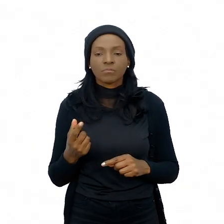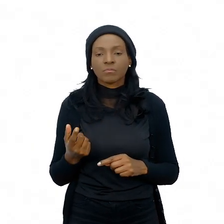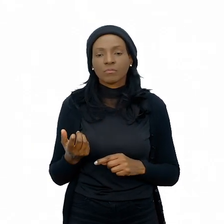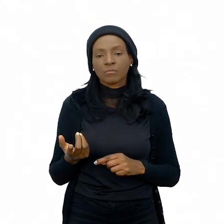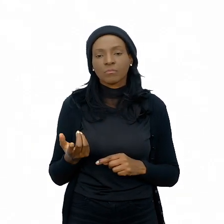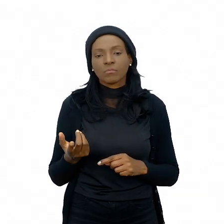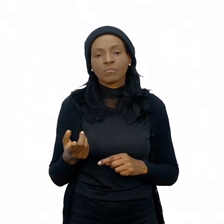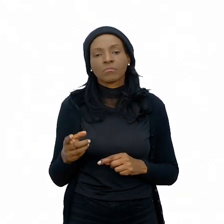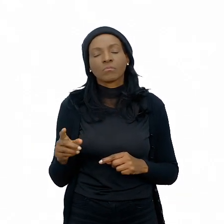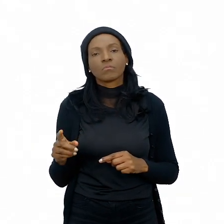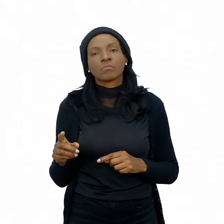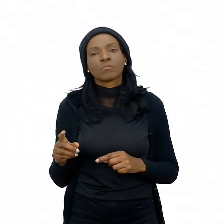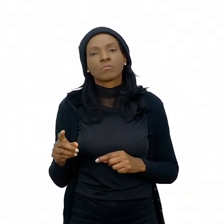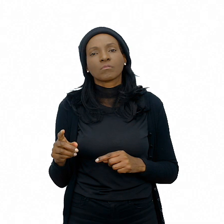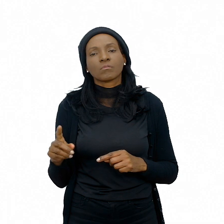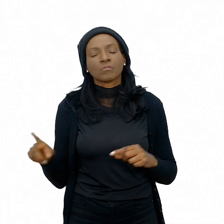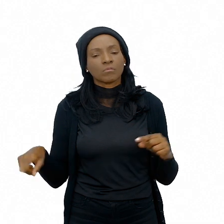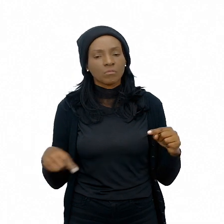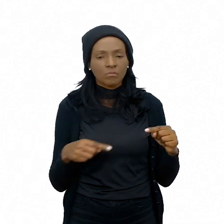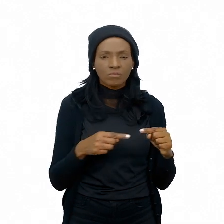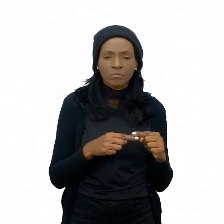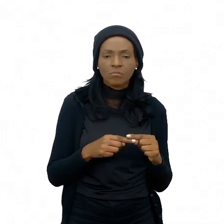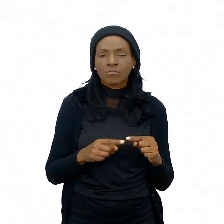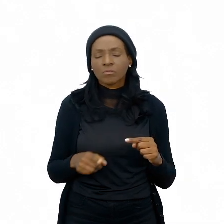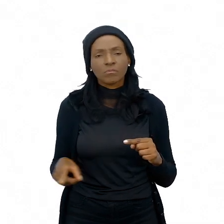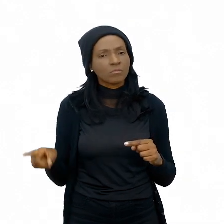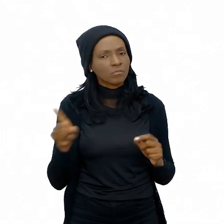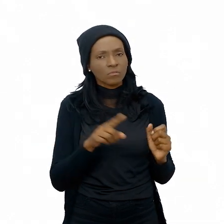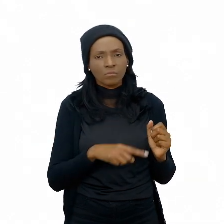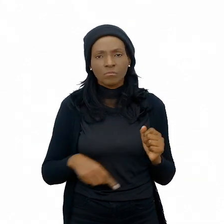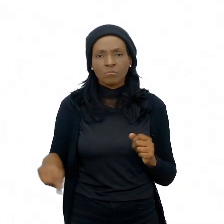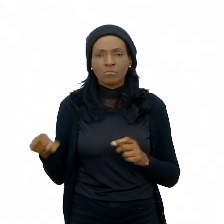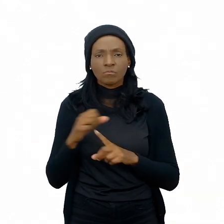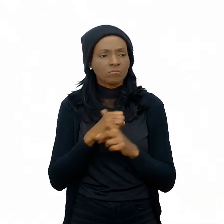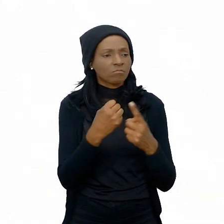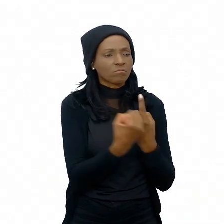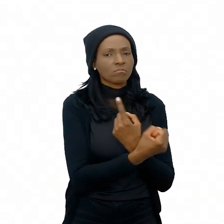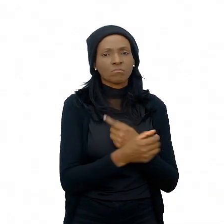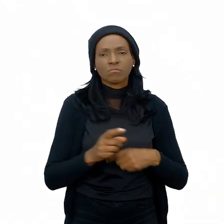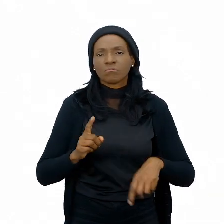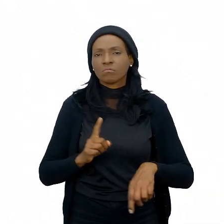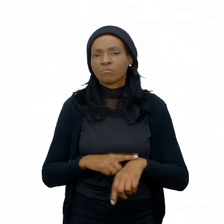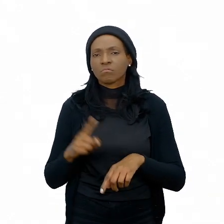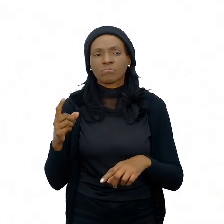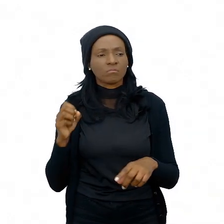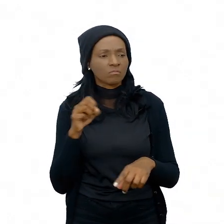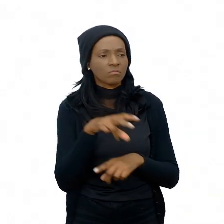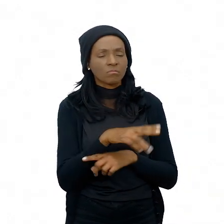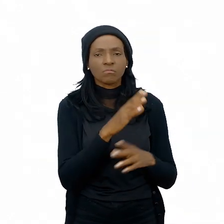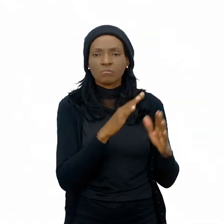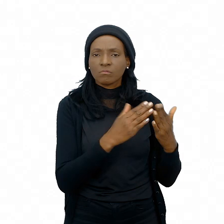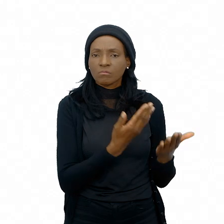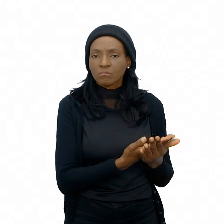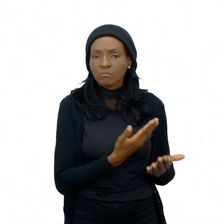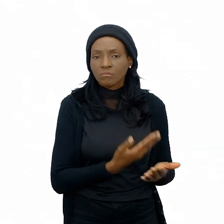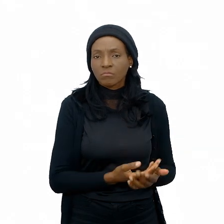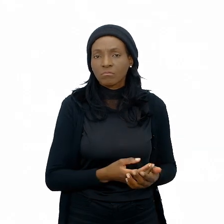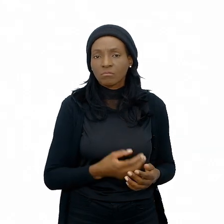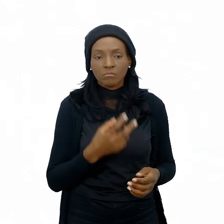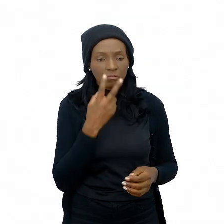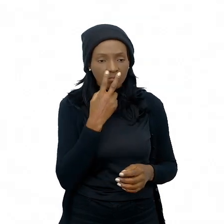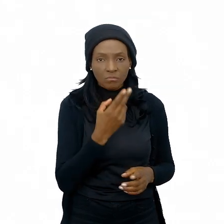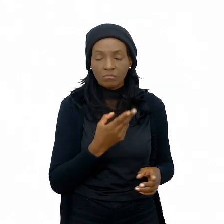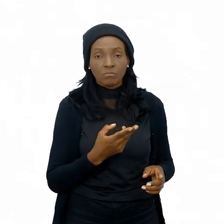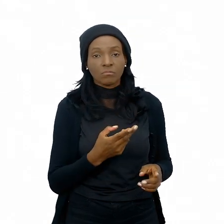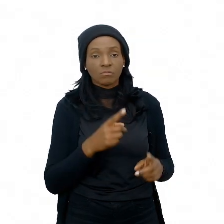esse objeto que circula socialmente, no momento em que ele é escolarizado, ele se apresenta como um desafio